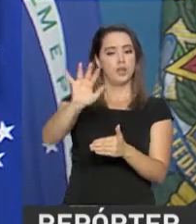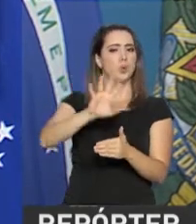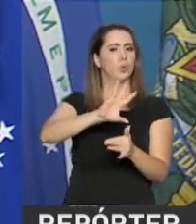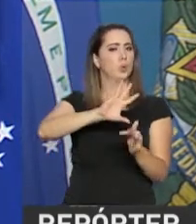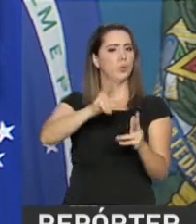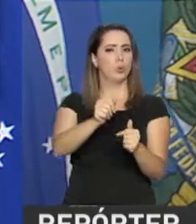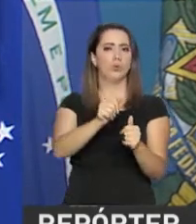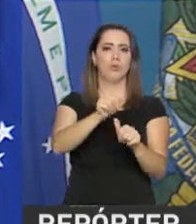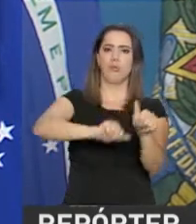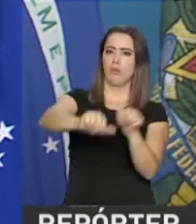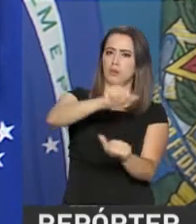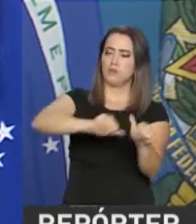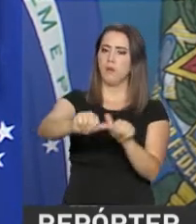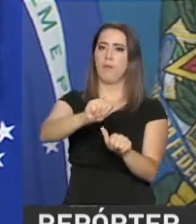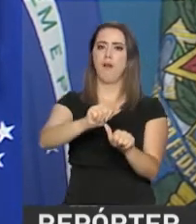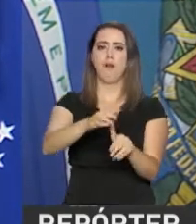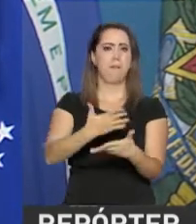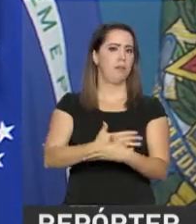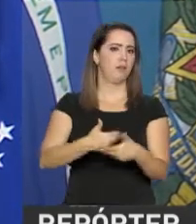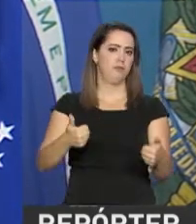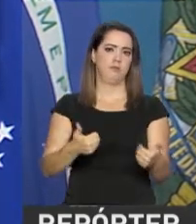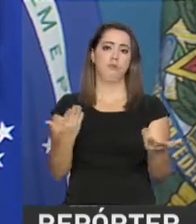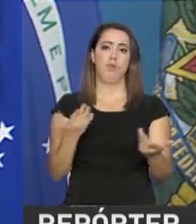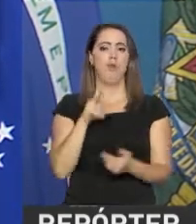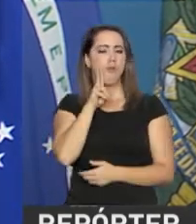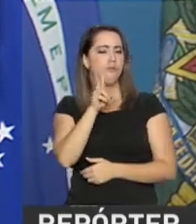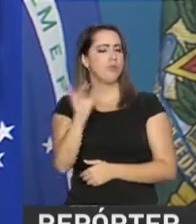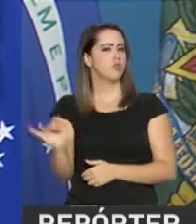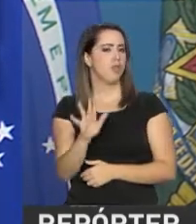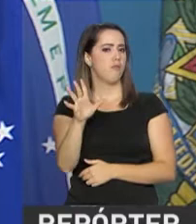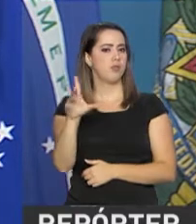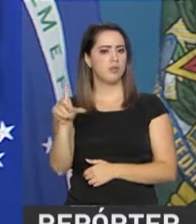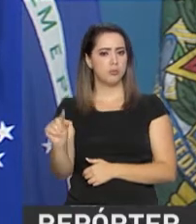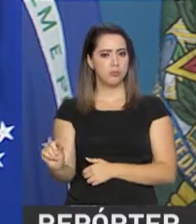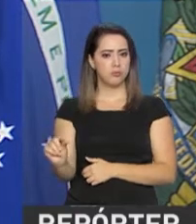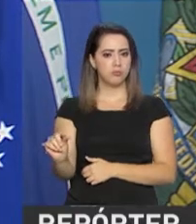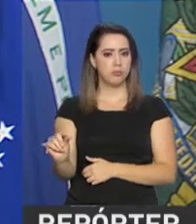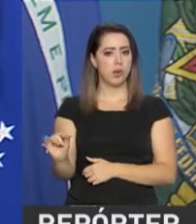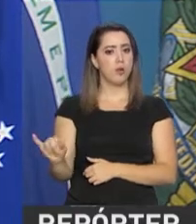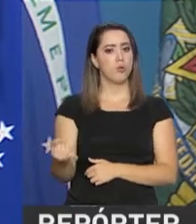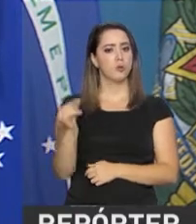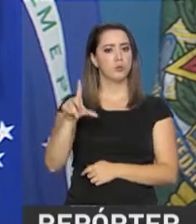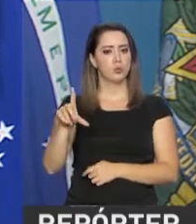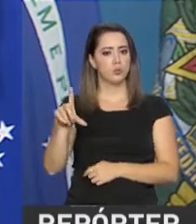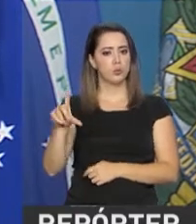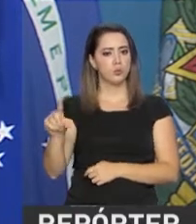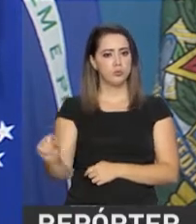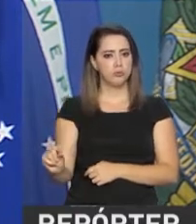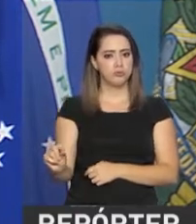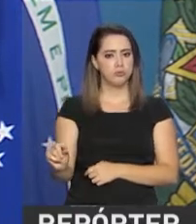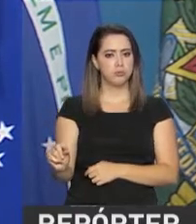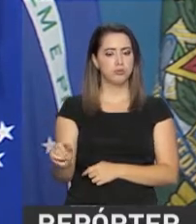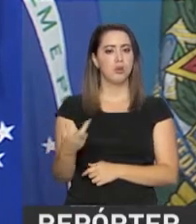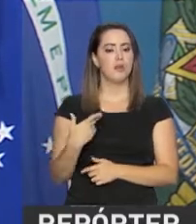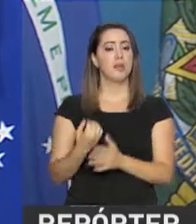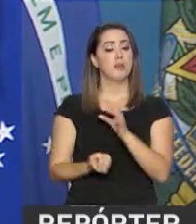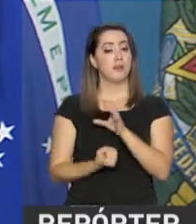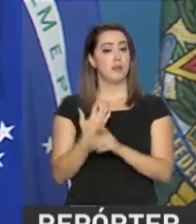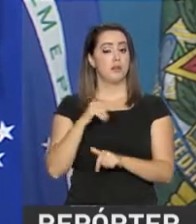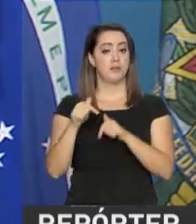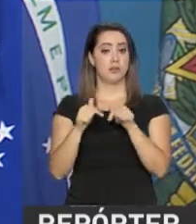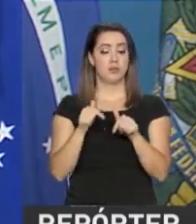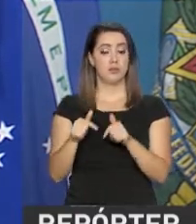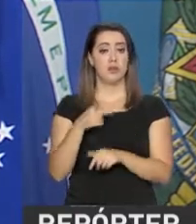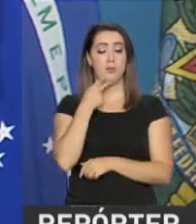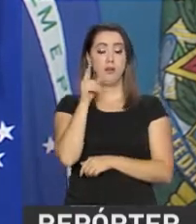magos vocês vejam o que aconteceu com a inflação como aconteceu com juros o que aconteceu com os postos de trabalho basta